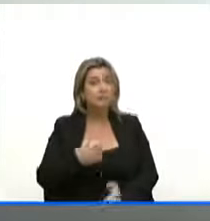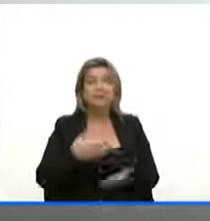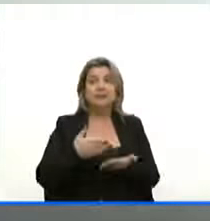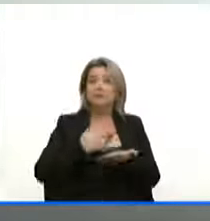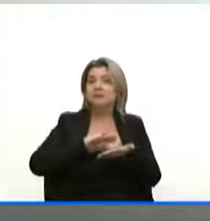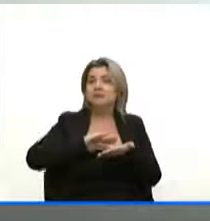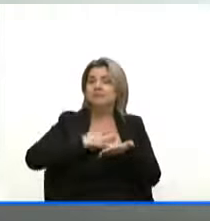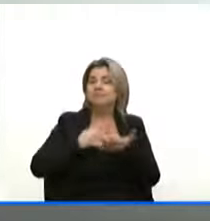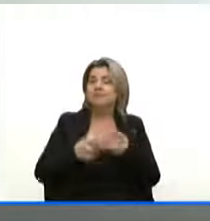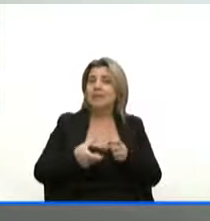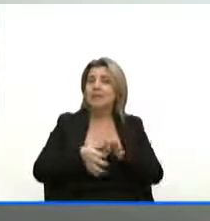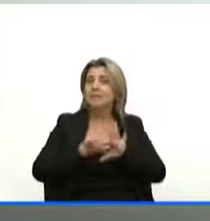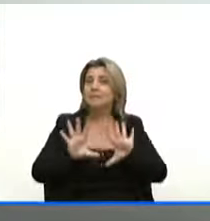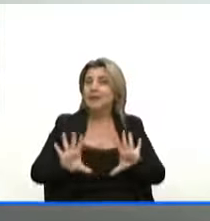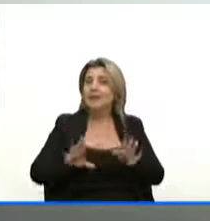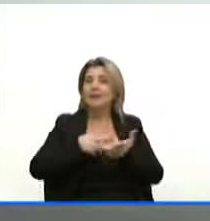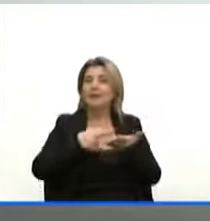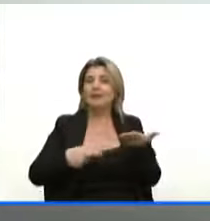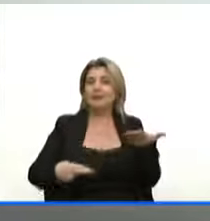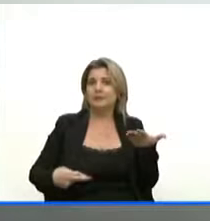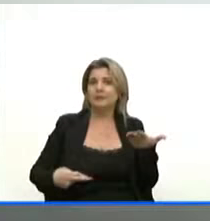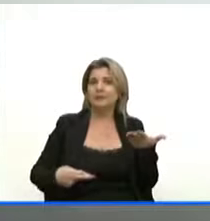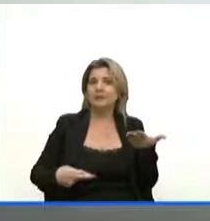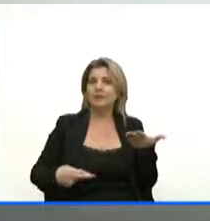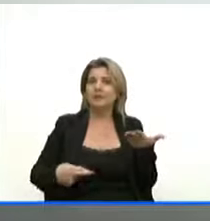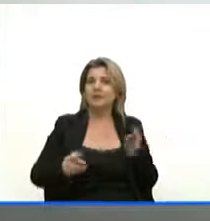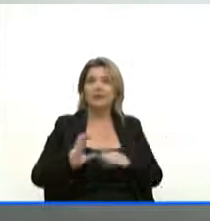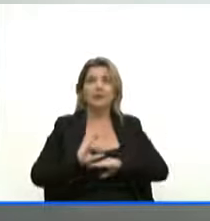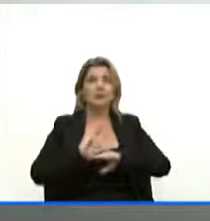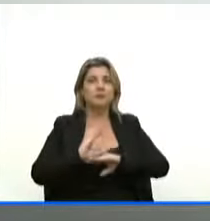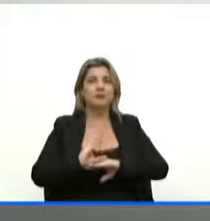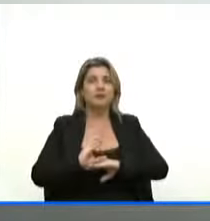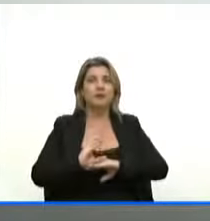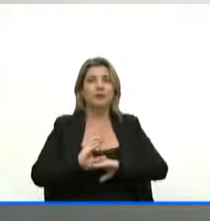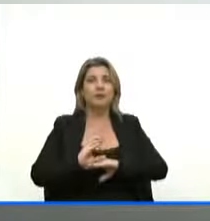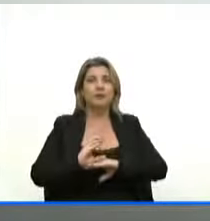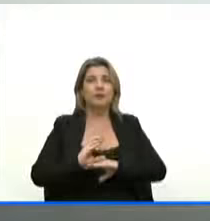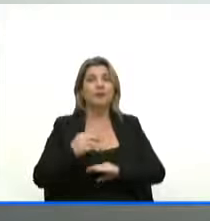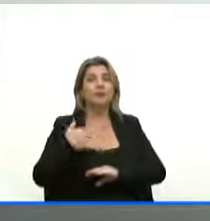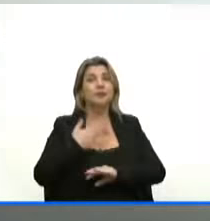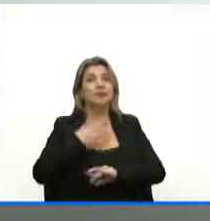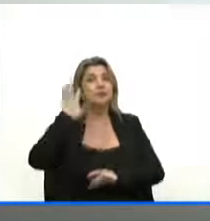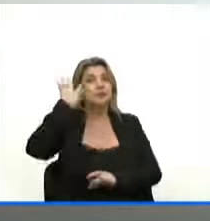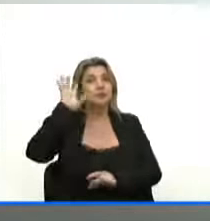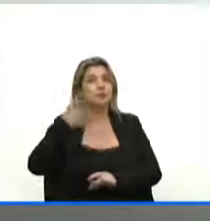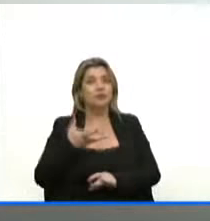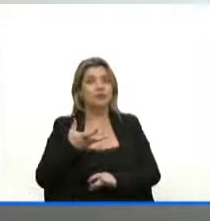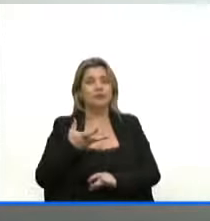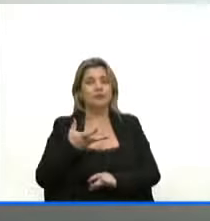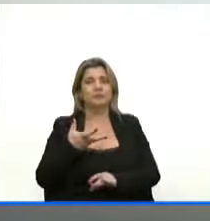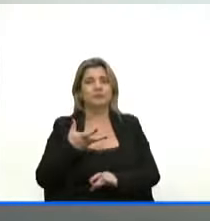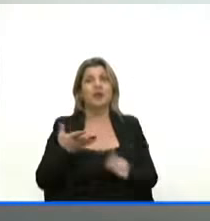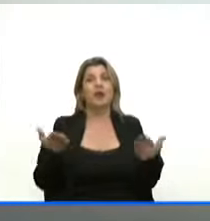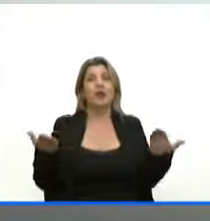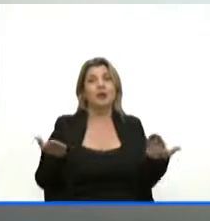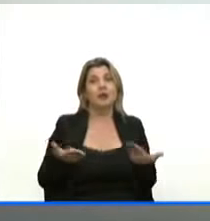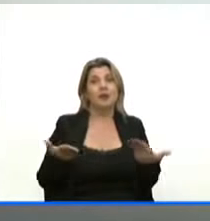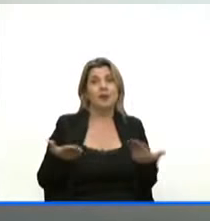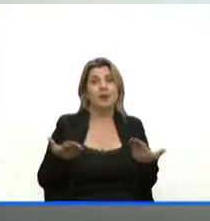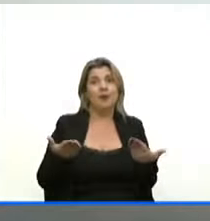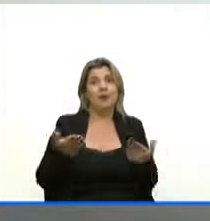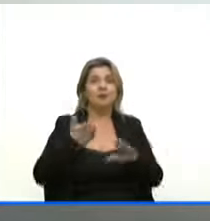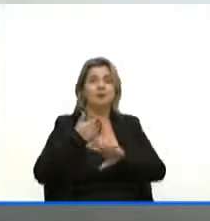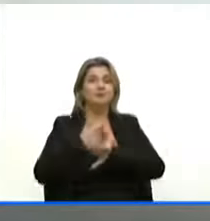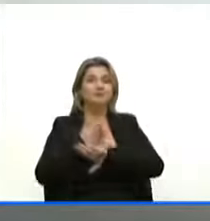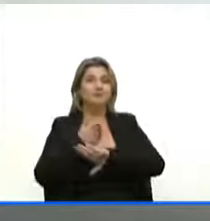relatorias dos projetos da comissão e que a comissão nomeie outro relator e a gente resolva, né? Agora, sobre a